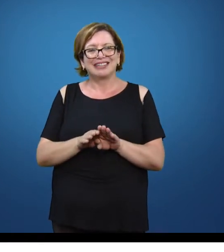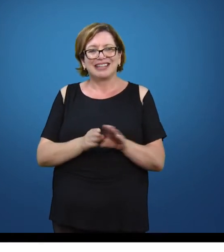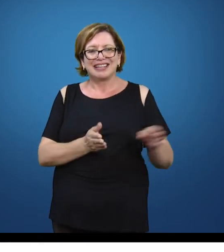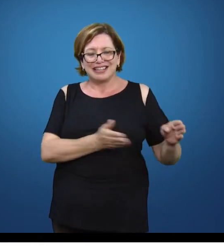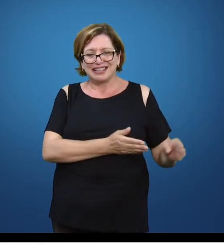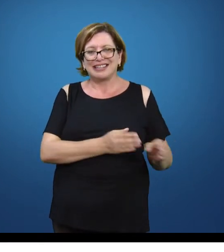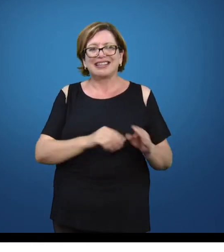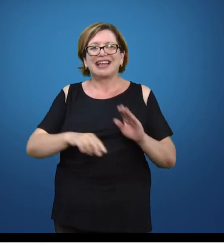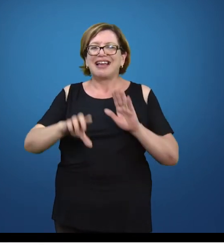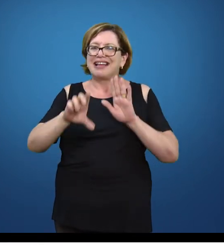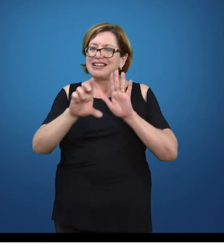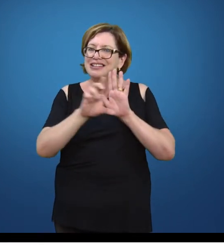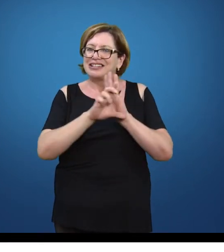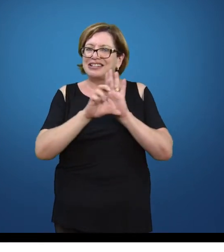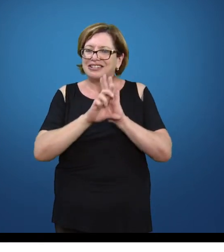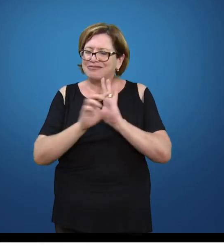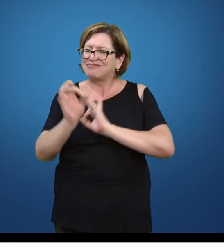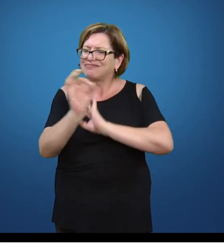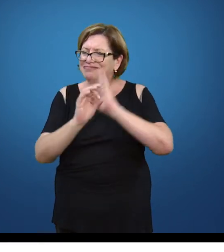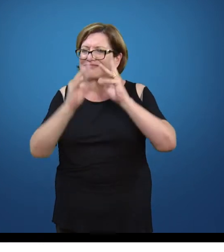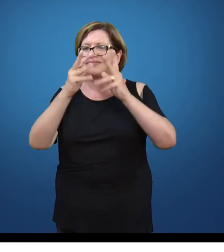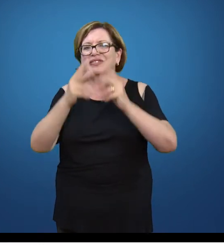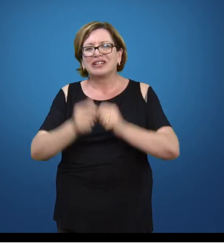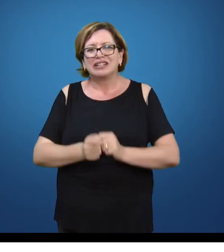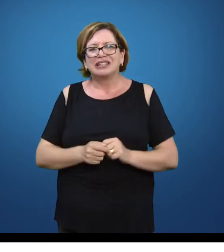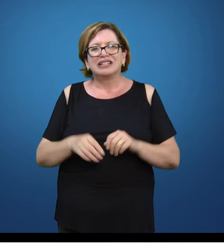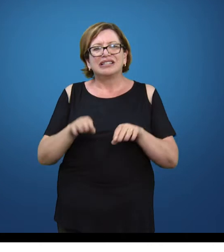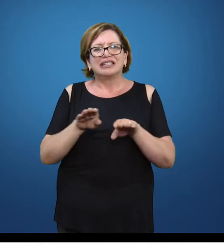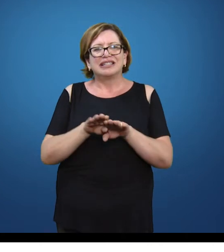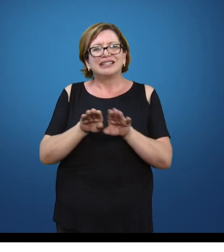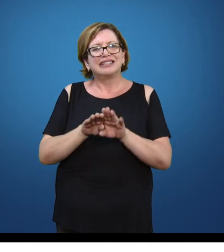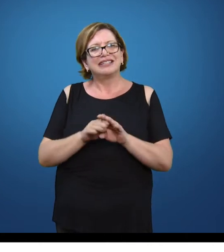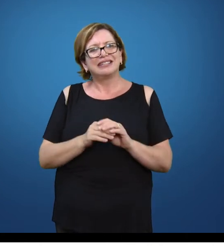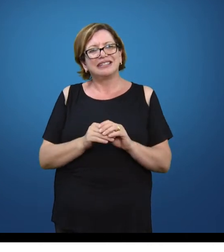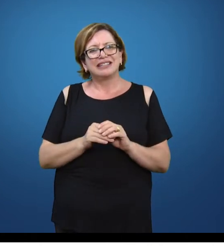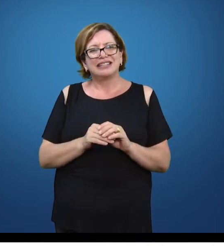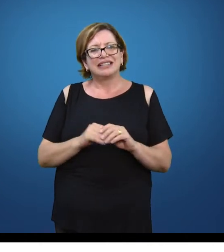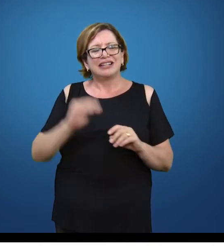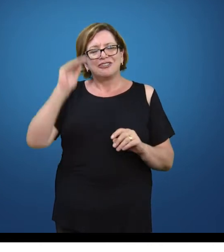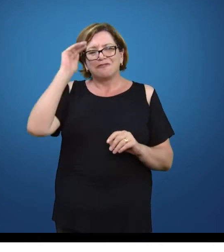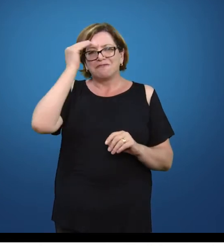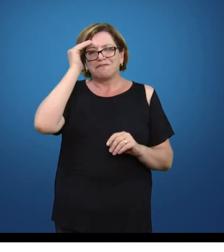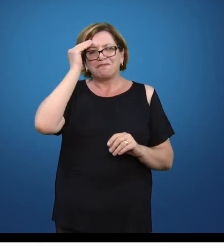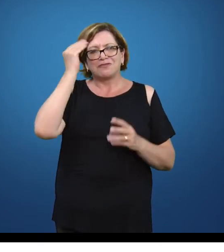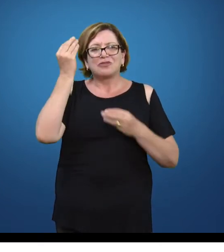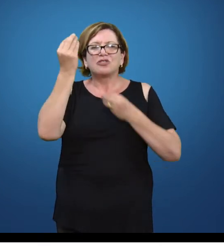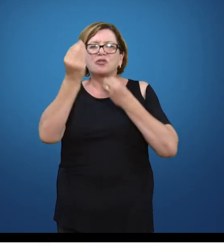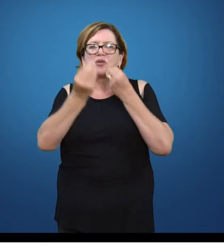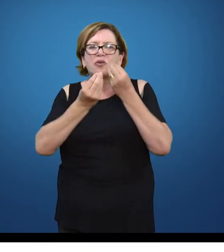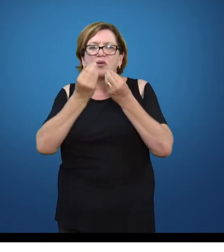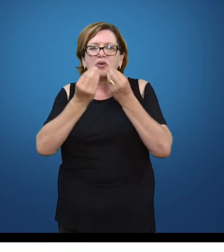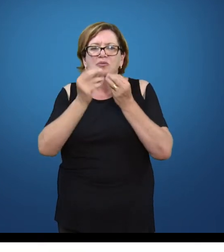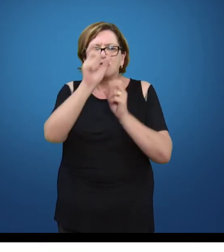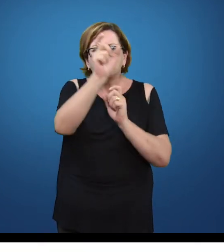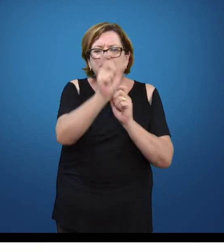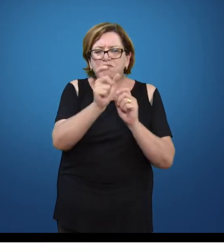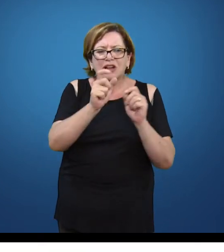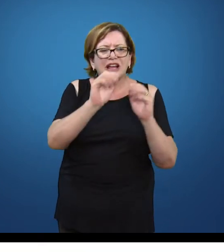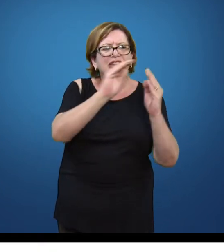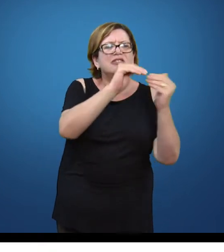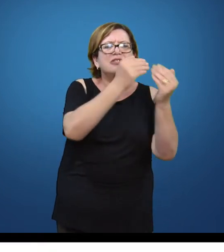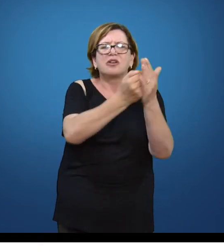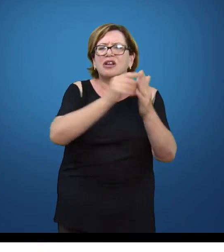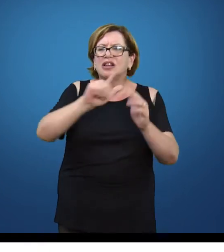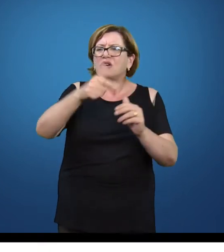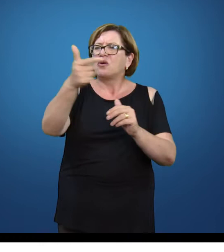ela legitimar tudo isso, ela também, compreende como é que cada unidade